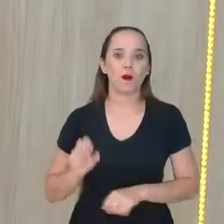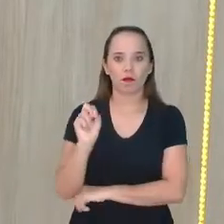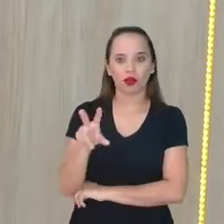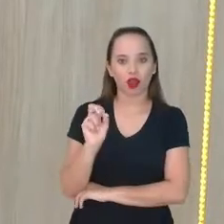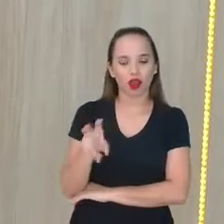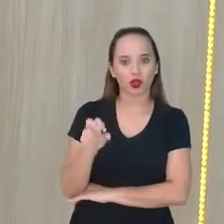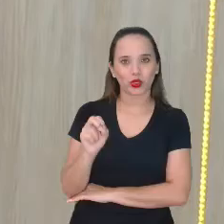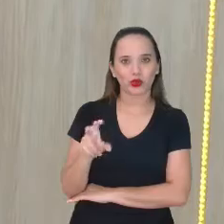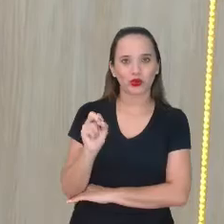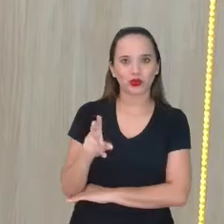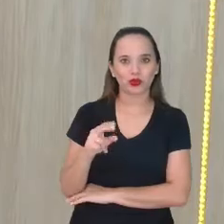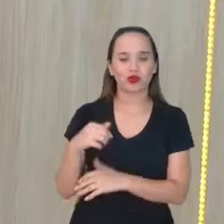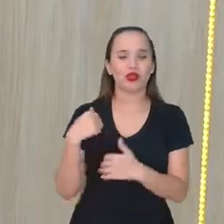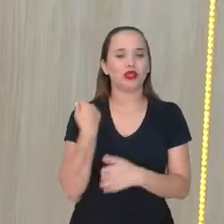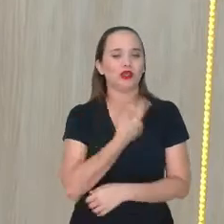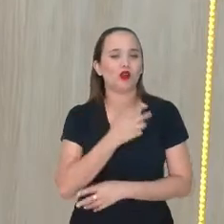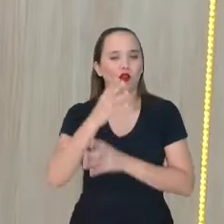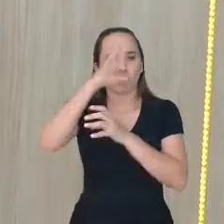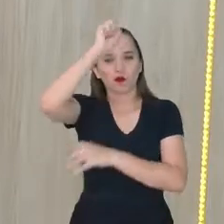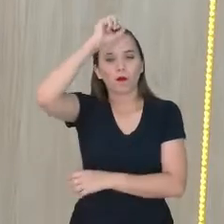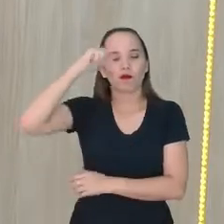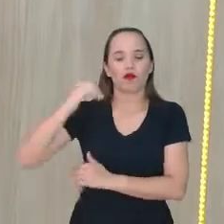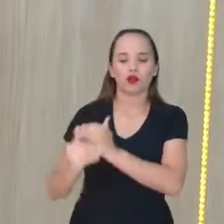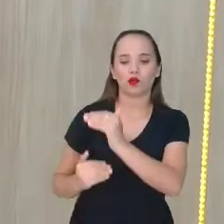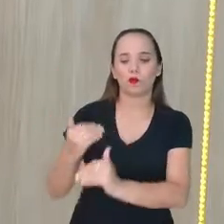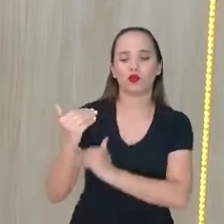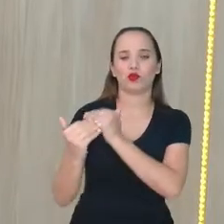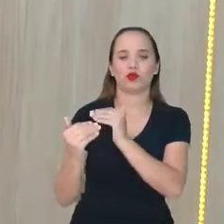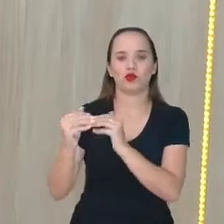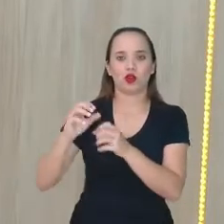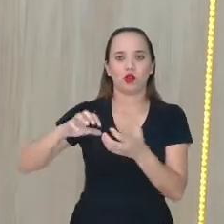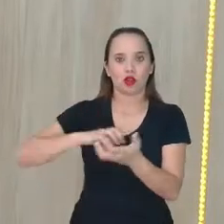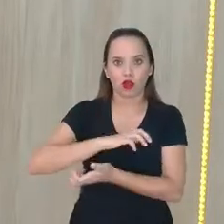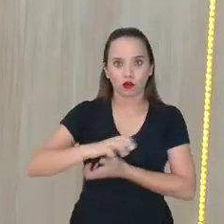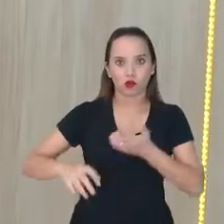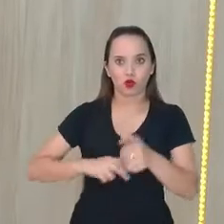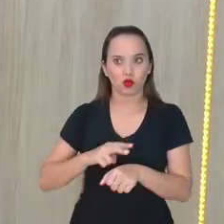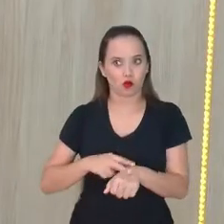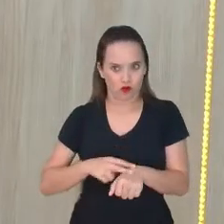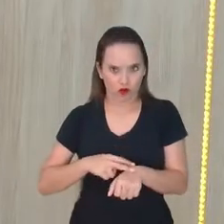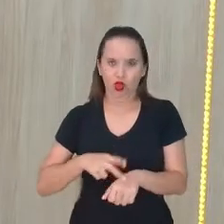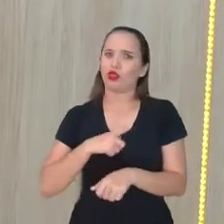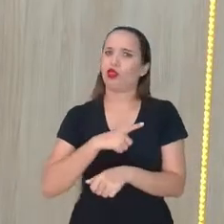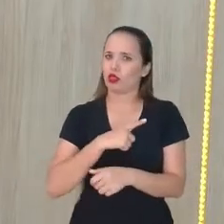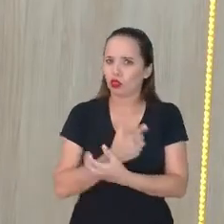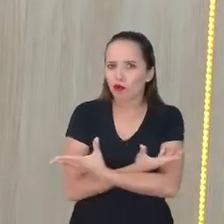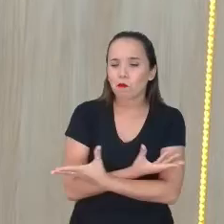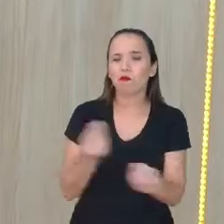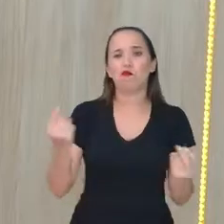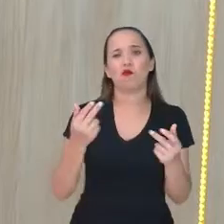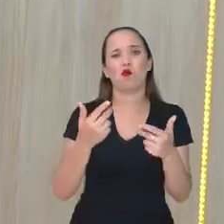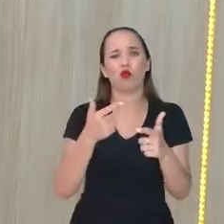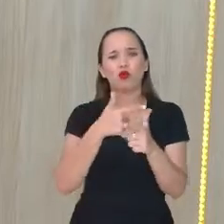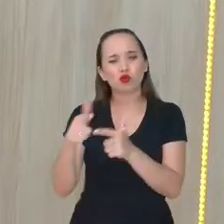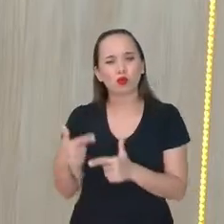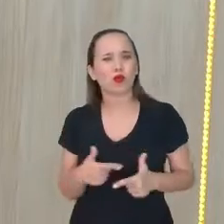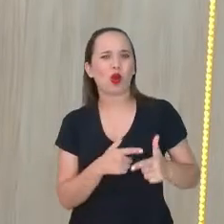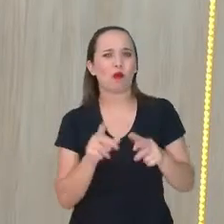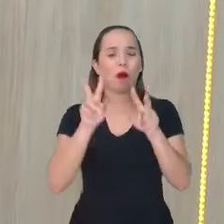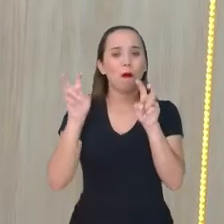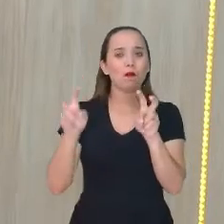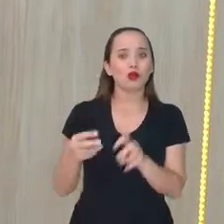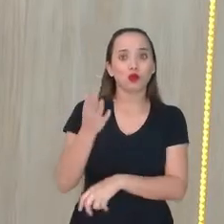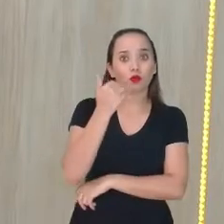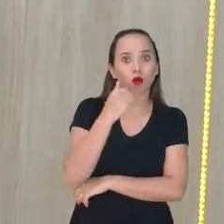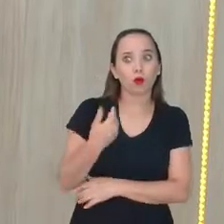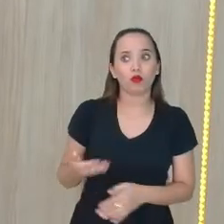ver, né, que esse processo da Revolução Verde, ele trouxe muitos prejuízos na questão do alimento, né, que chega na